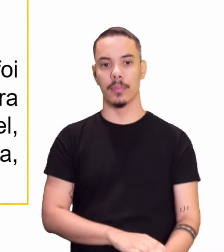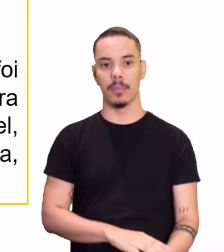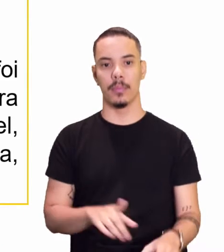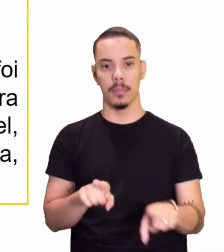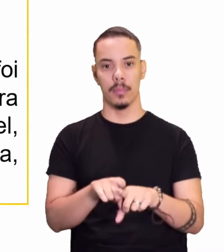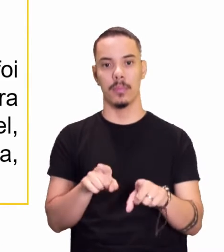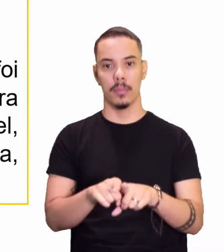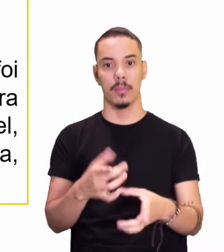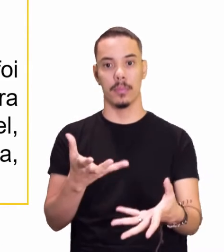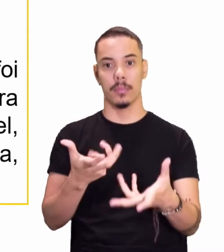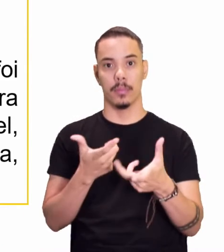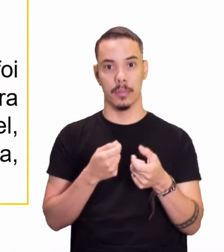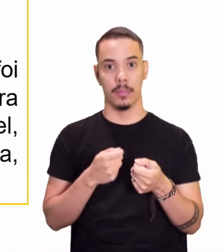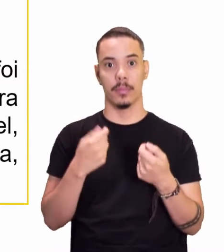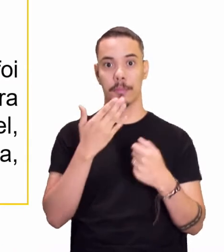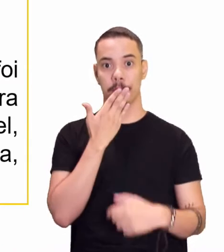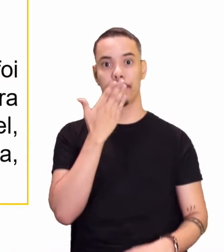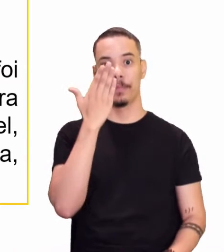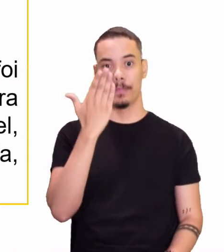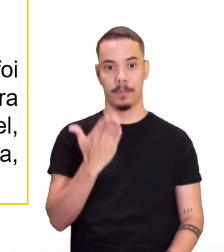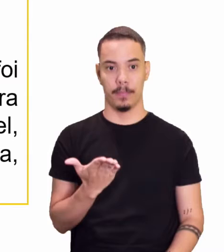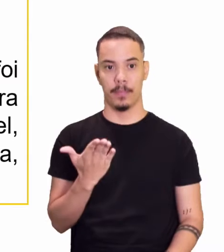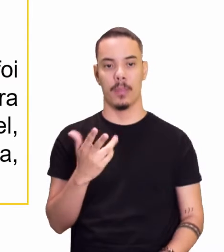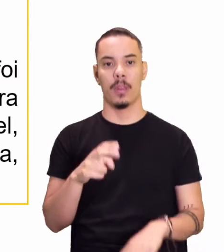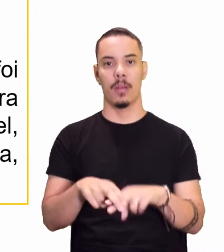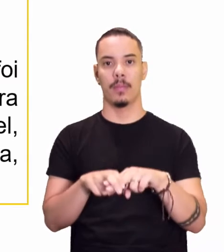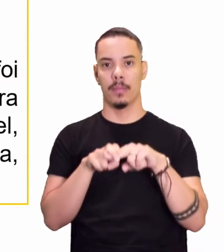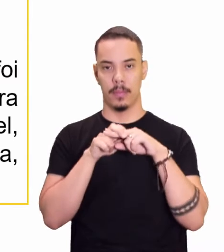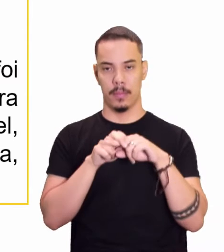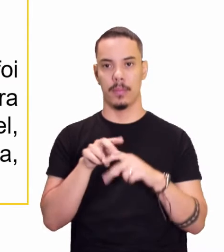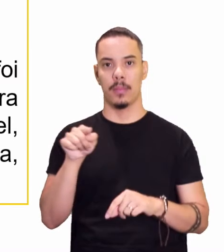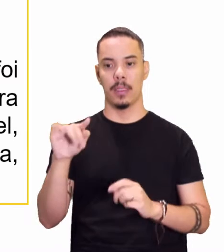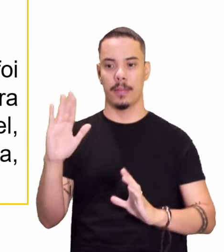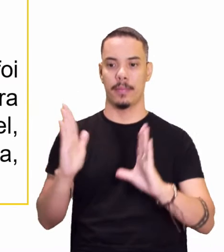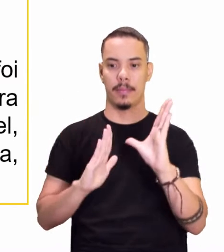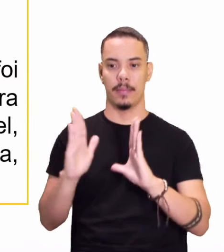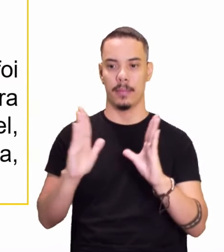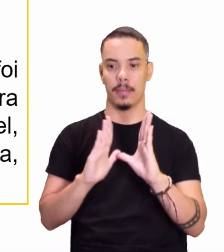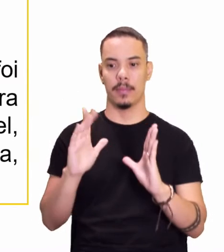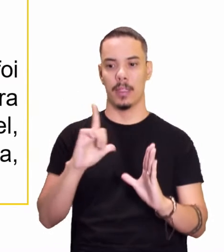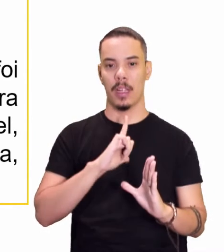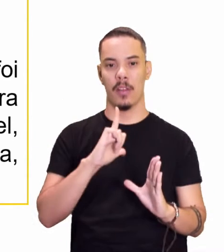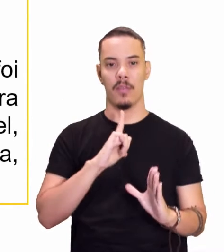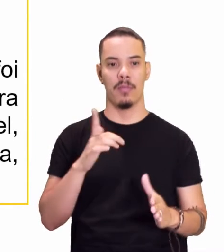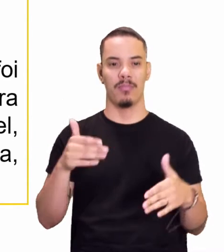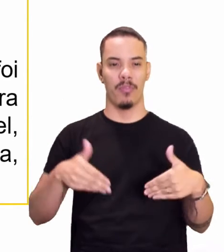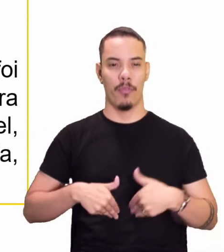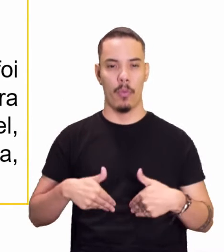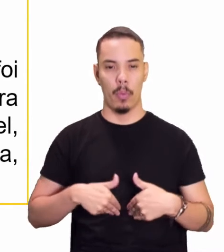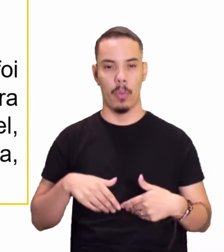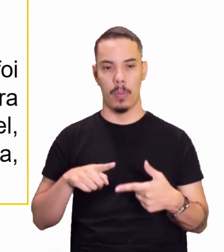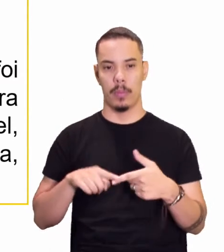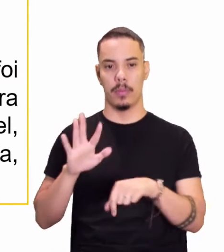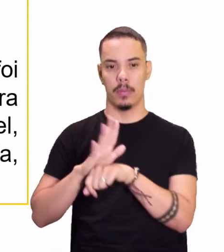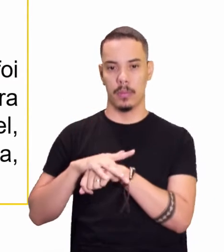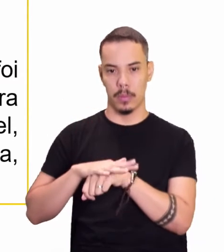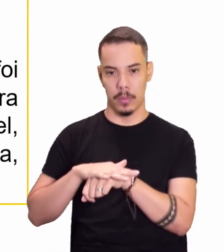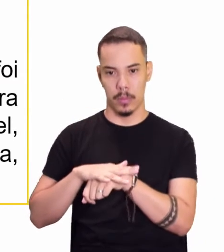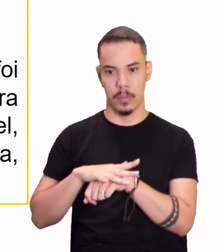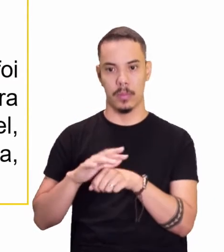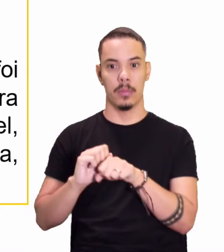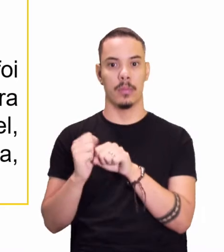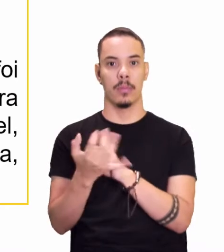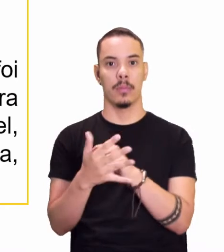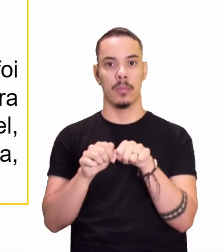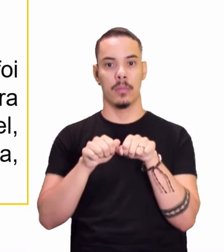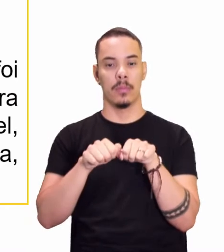se consolidavam. Com isso, esse foi um período de muita fome e doenças. A epidemia da